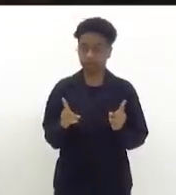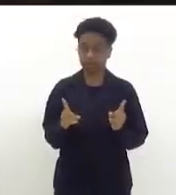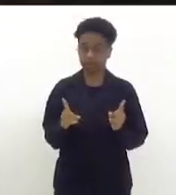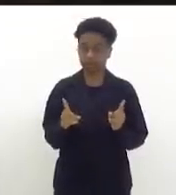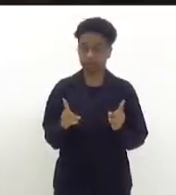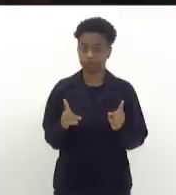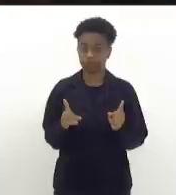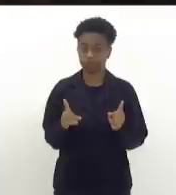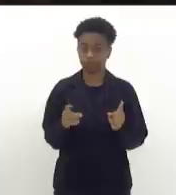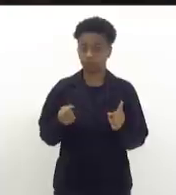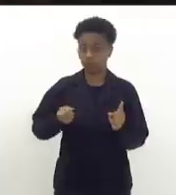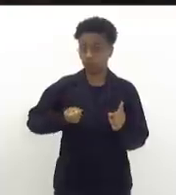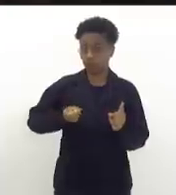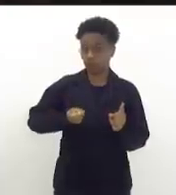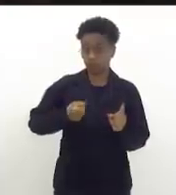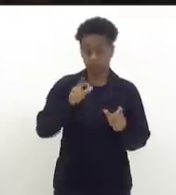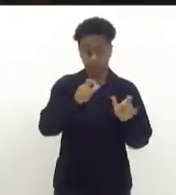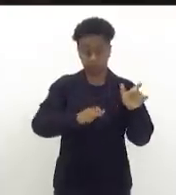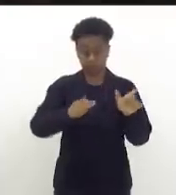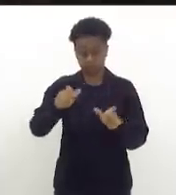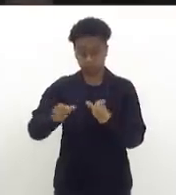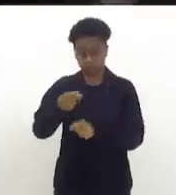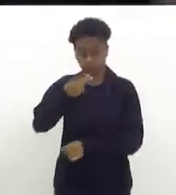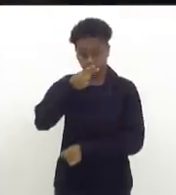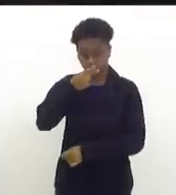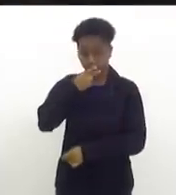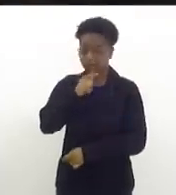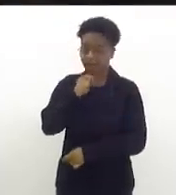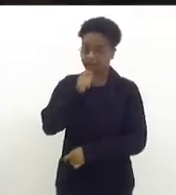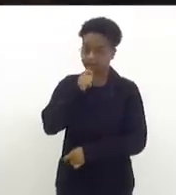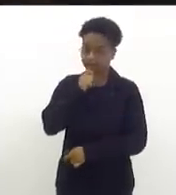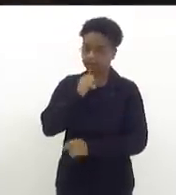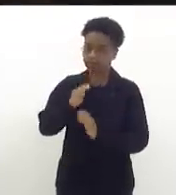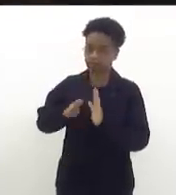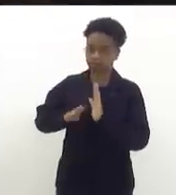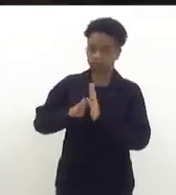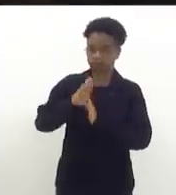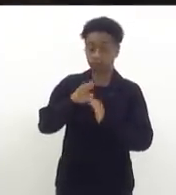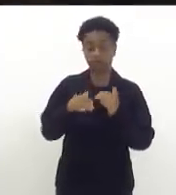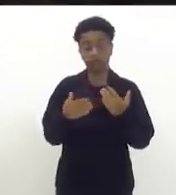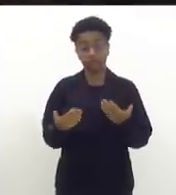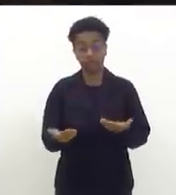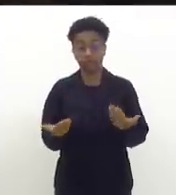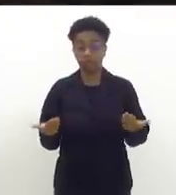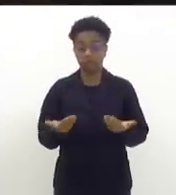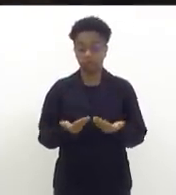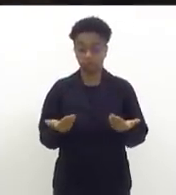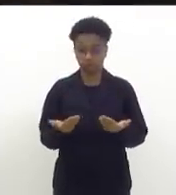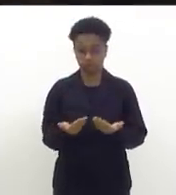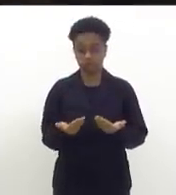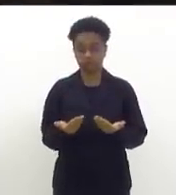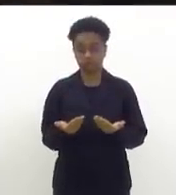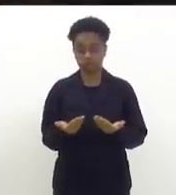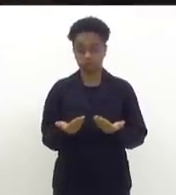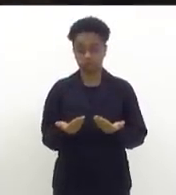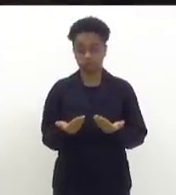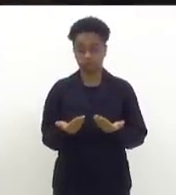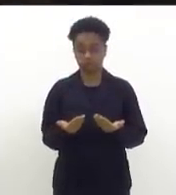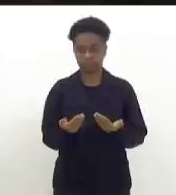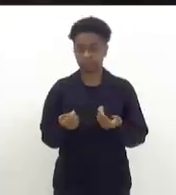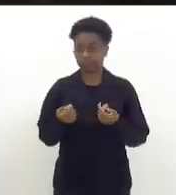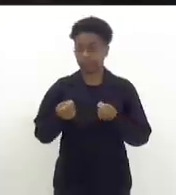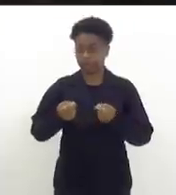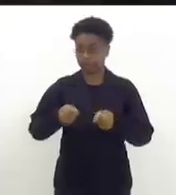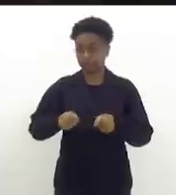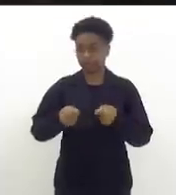o índice de fumante ainda é muito grande então neste dia se faz necessário